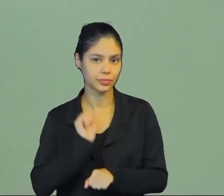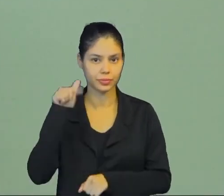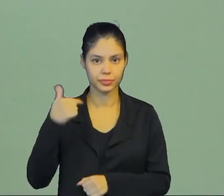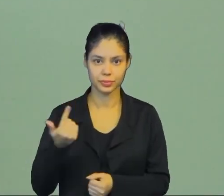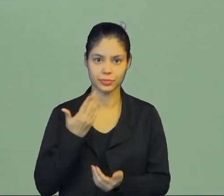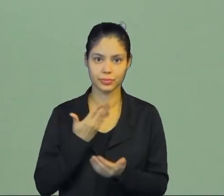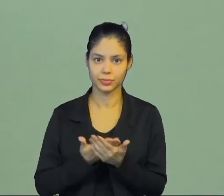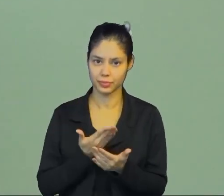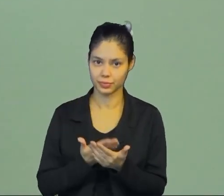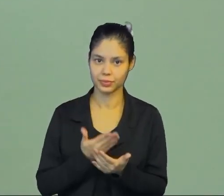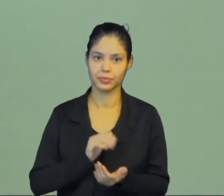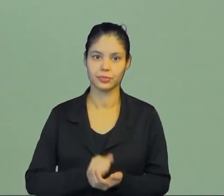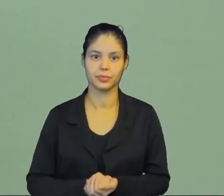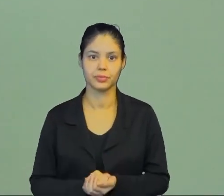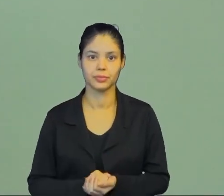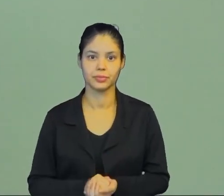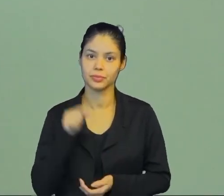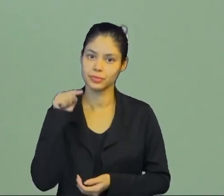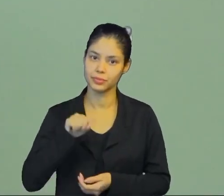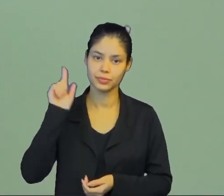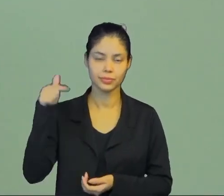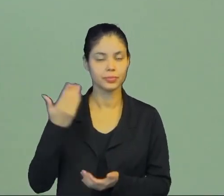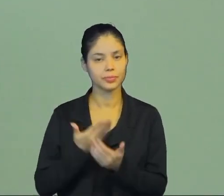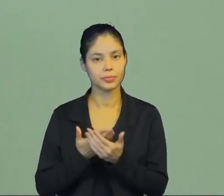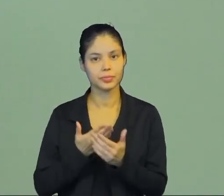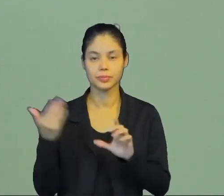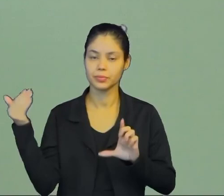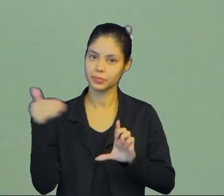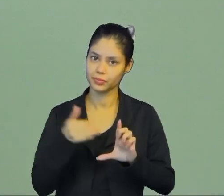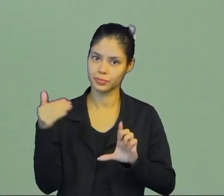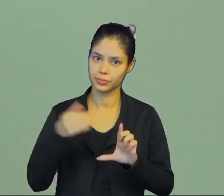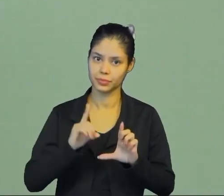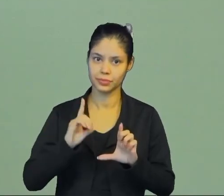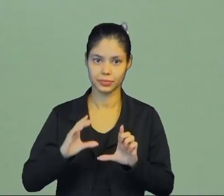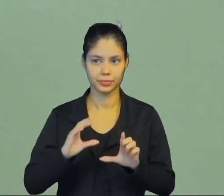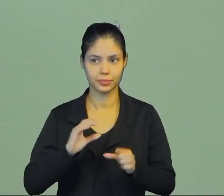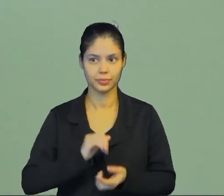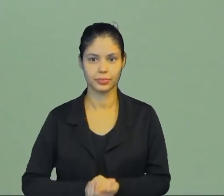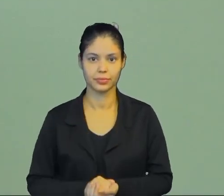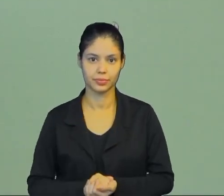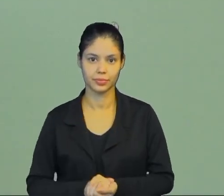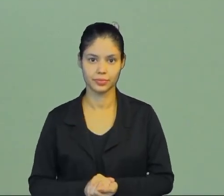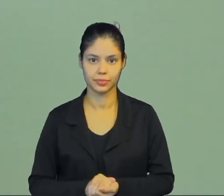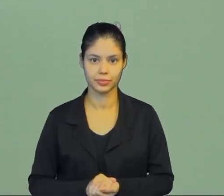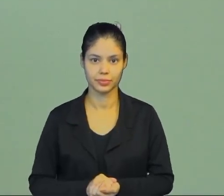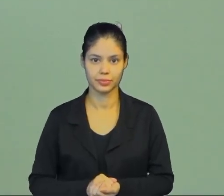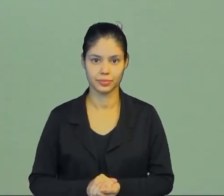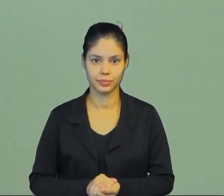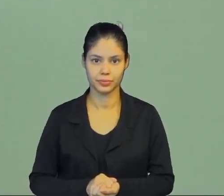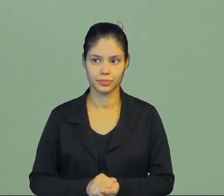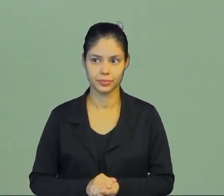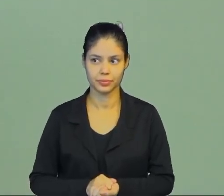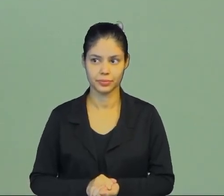você para nossas próximas aulas e para essa e outras aulas, acesse a nossa plataforma Eduque.